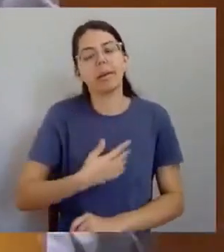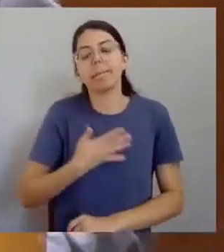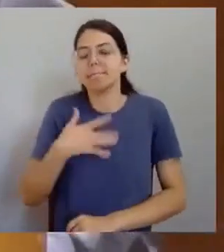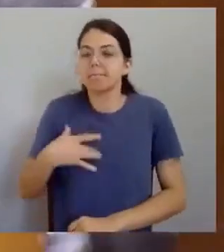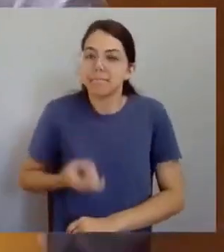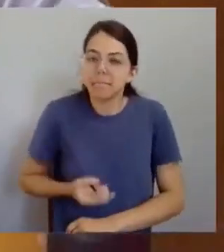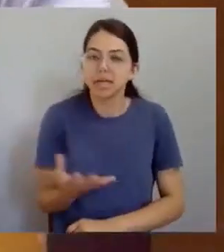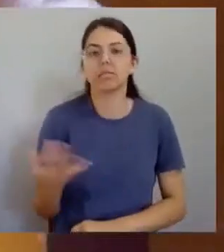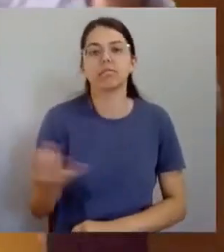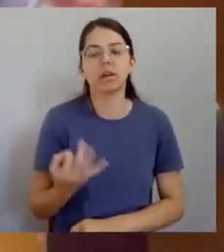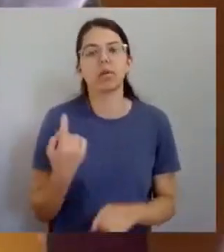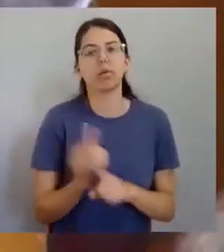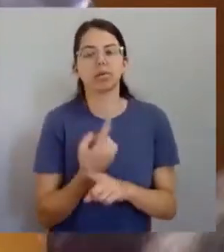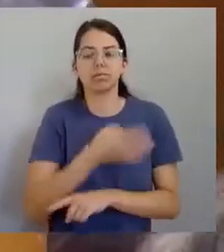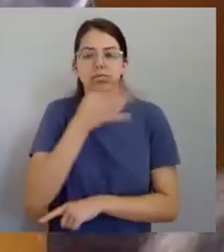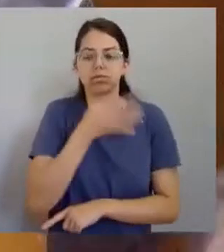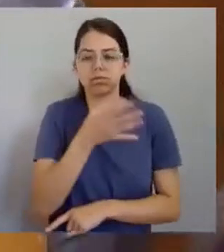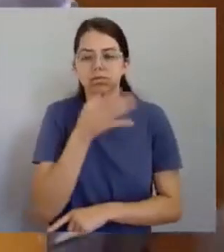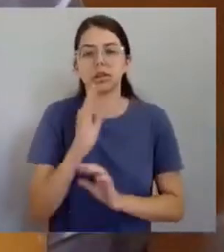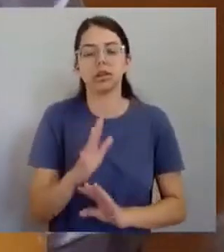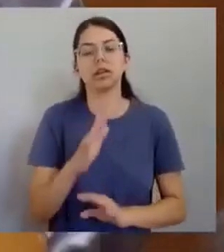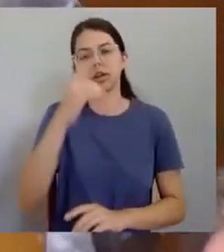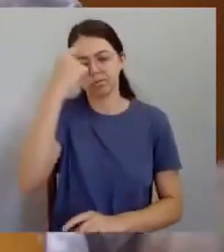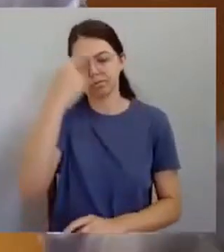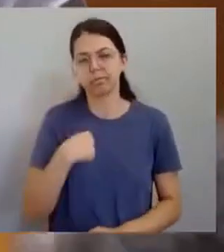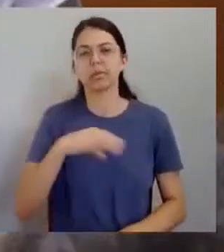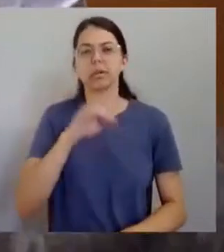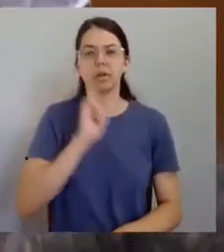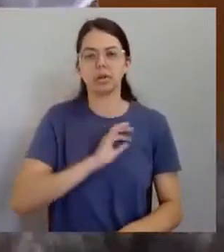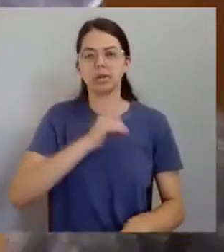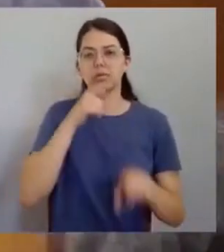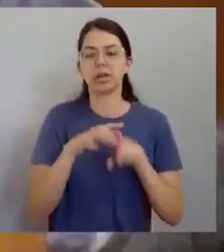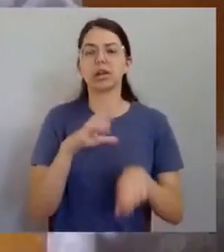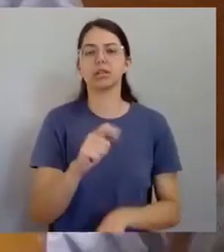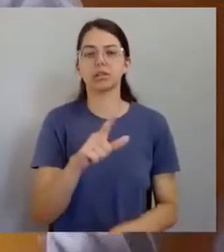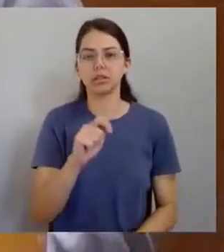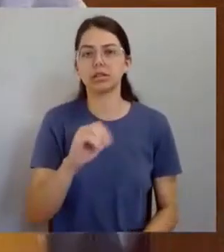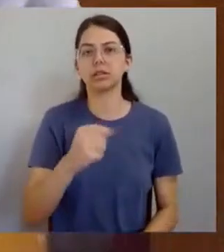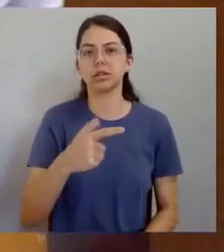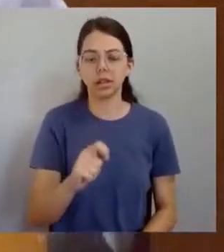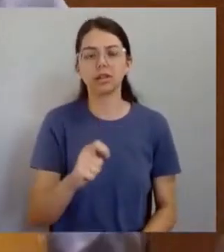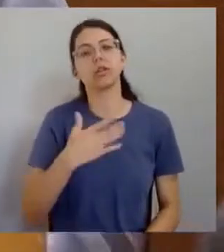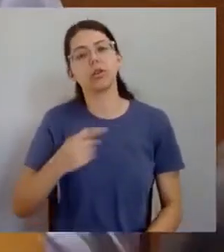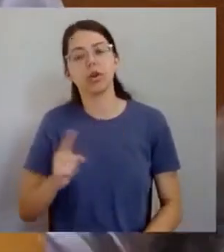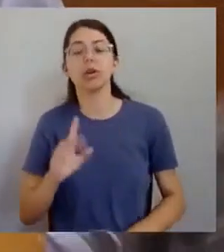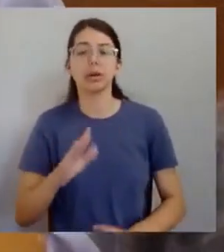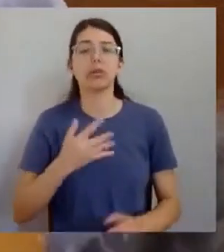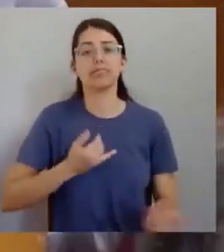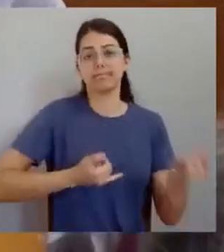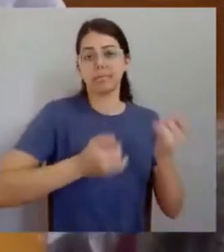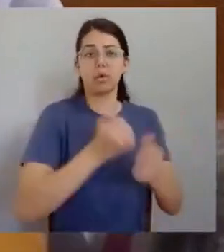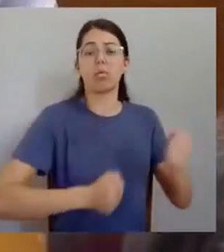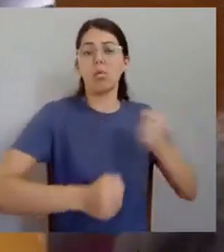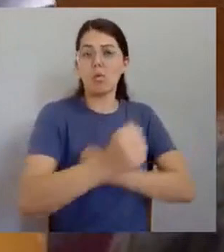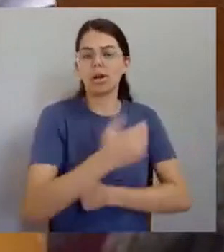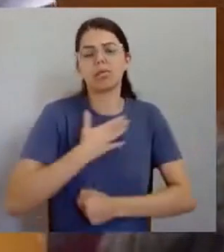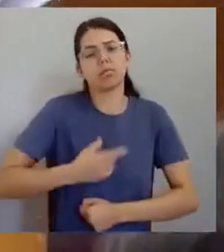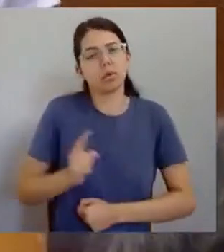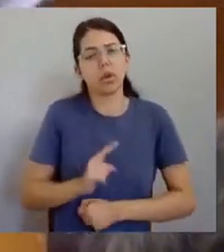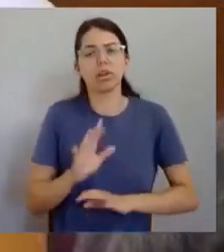estas considerações. Percebo que a Sra. Deputada Celeste Damaso não goste delas, eu no seu lugar também não gostaria, percebo que seja desconfortável, mas